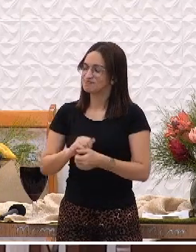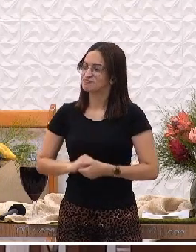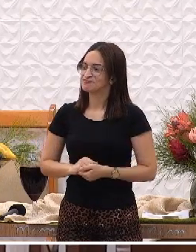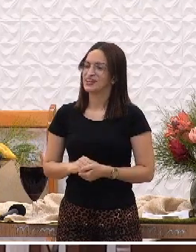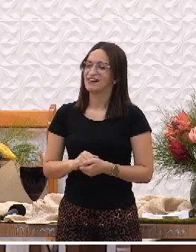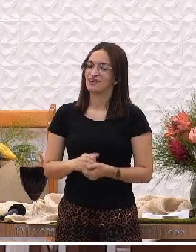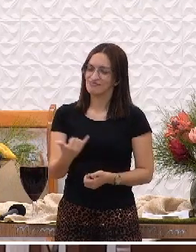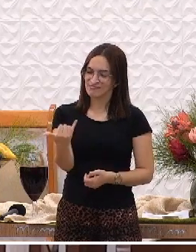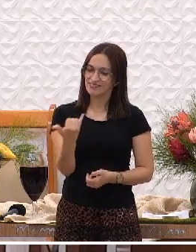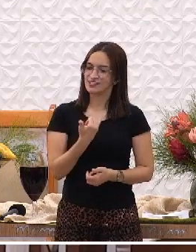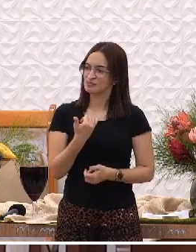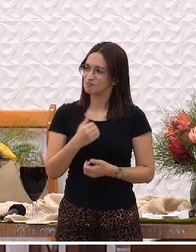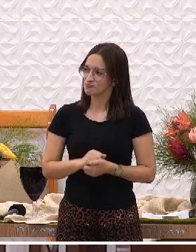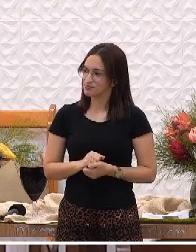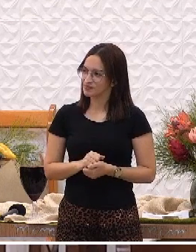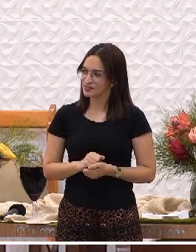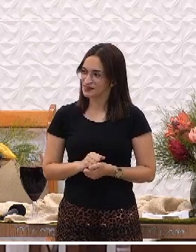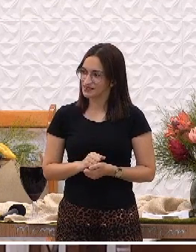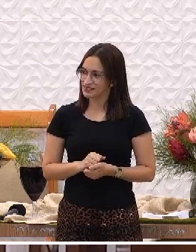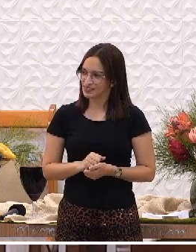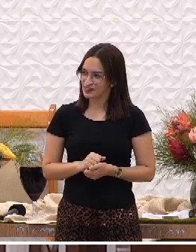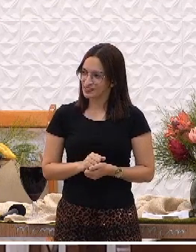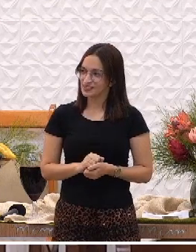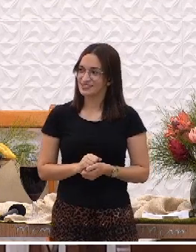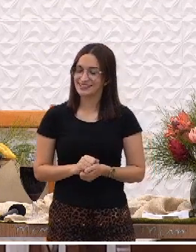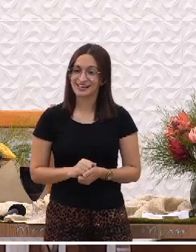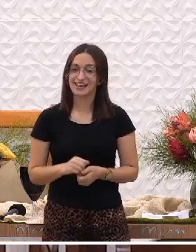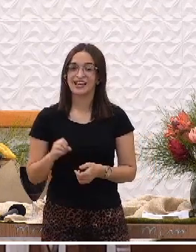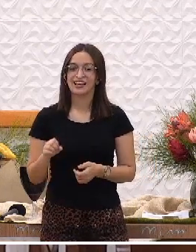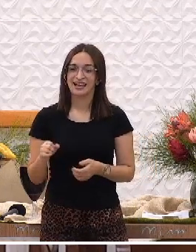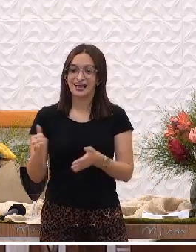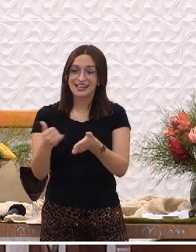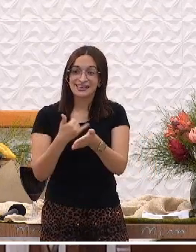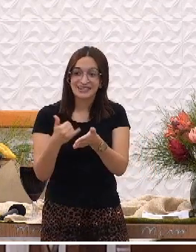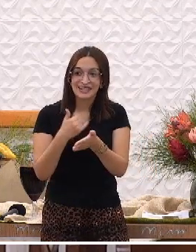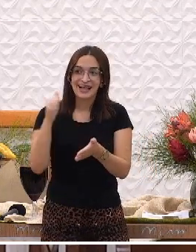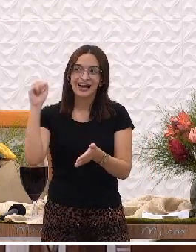verdade, que as inscrições para a Compes estão a todo vapor. E para quem for